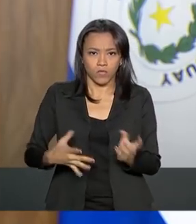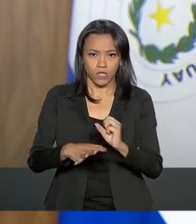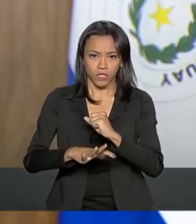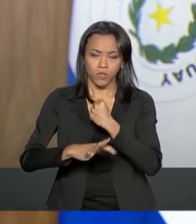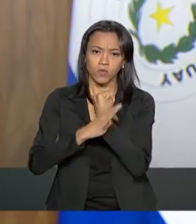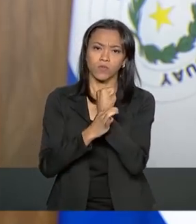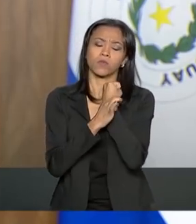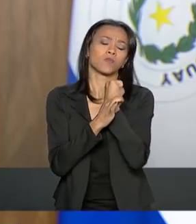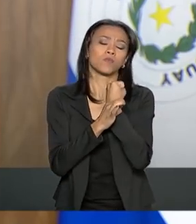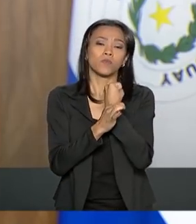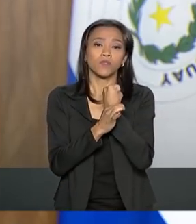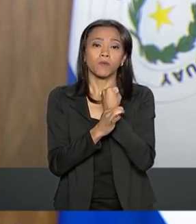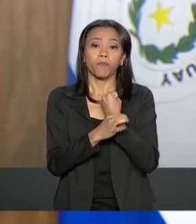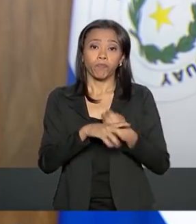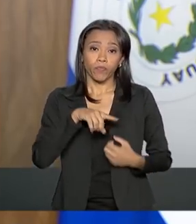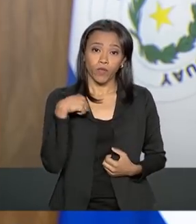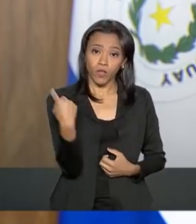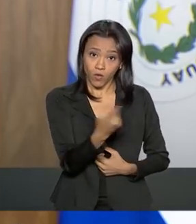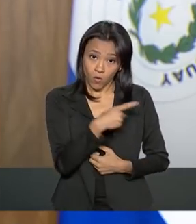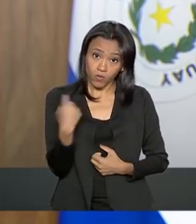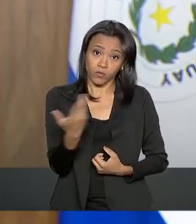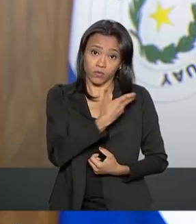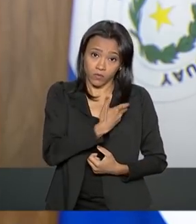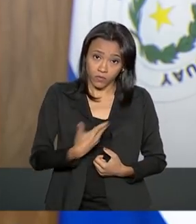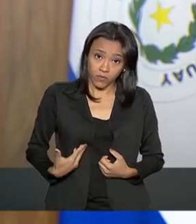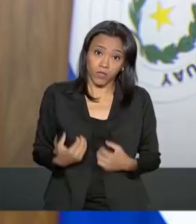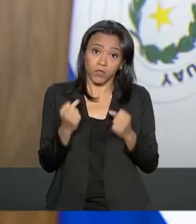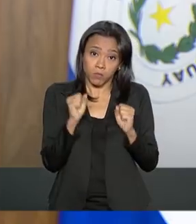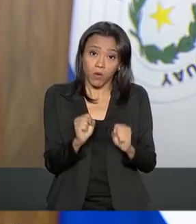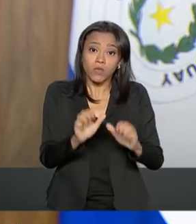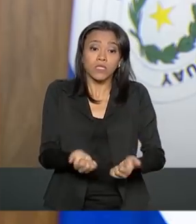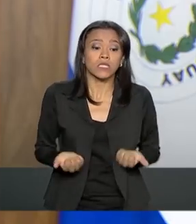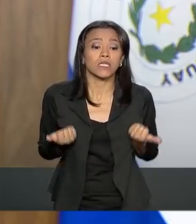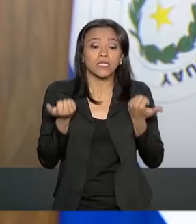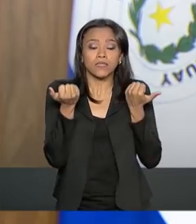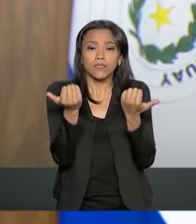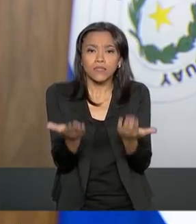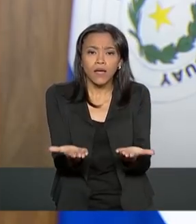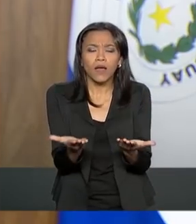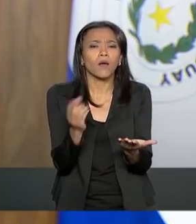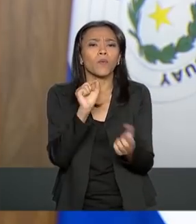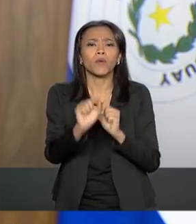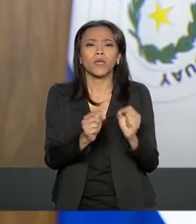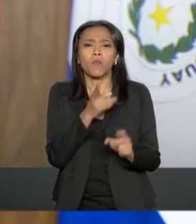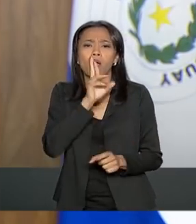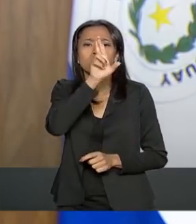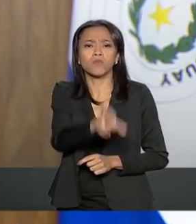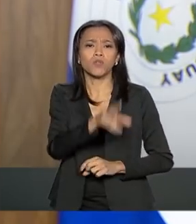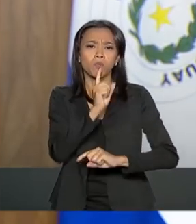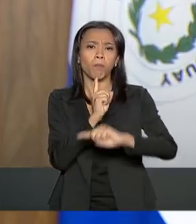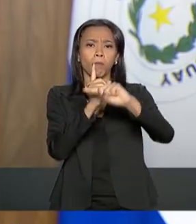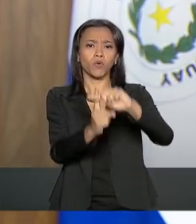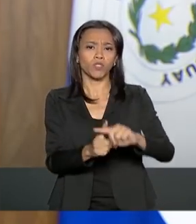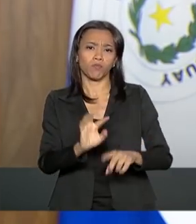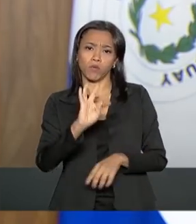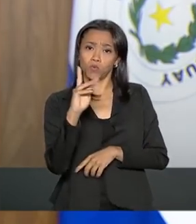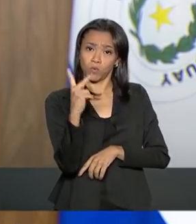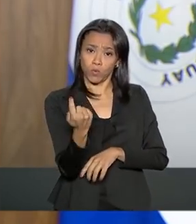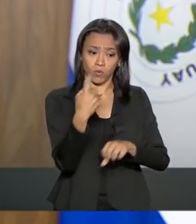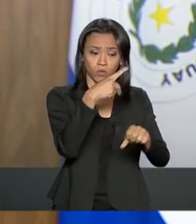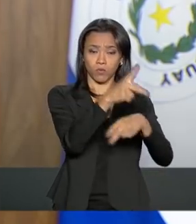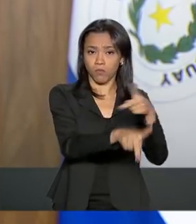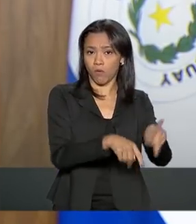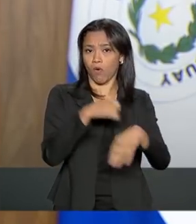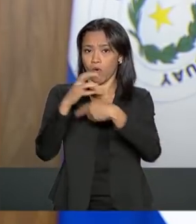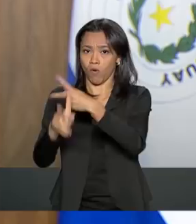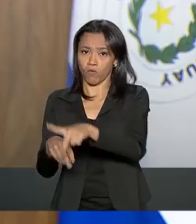democracias possam dar um resultado positivo ao nosso povo, a ambos os povos, para que as